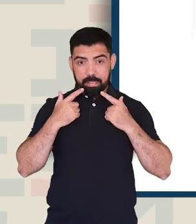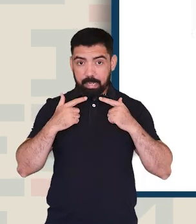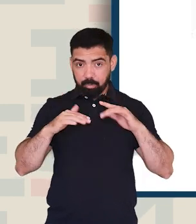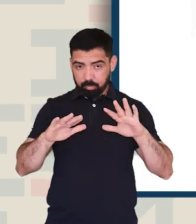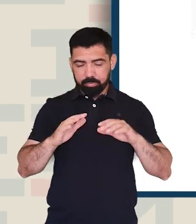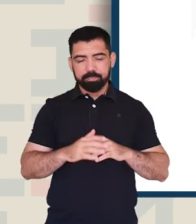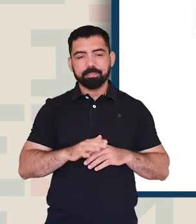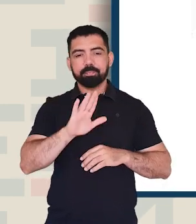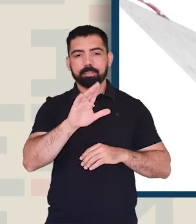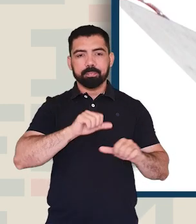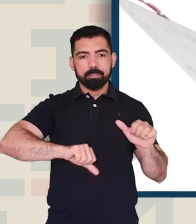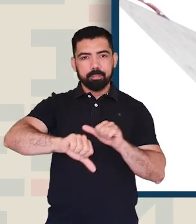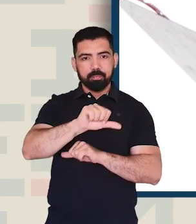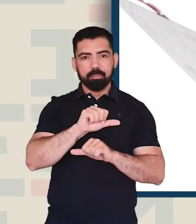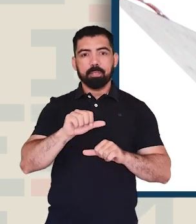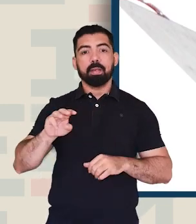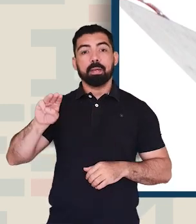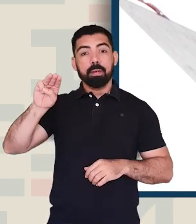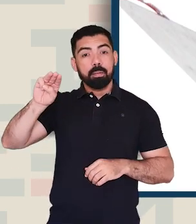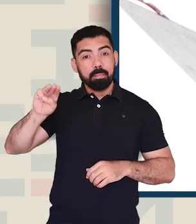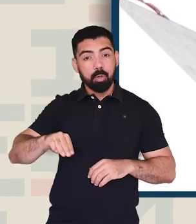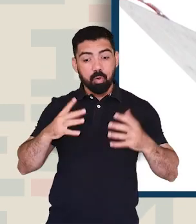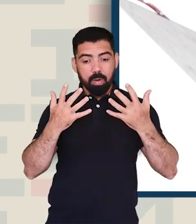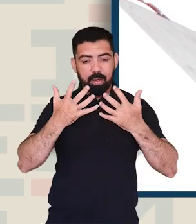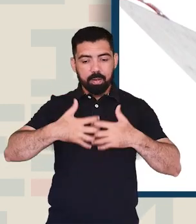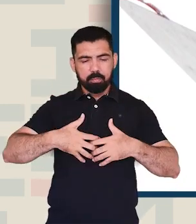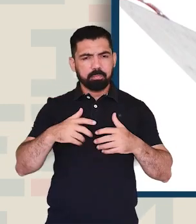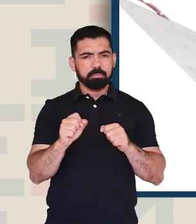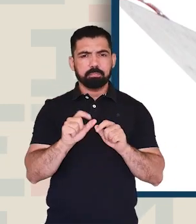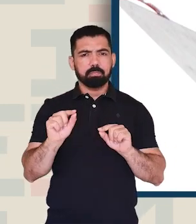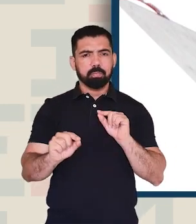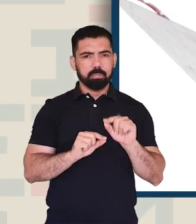natural. A harmônica, o que é que eles fizeram? Como essa